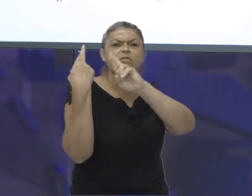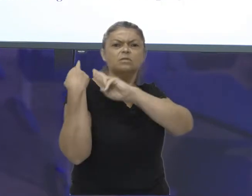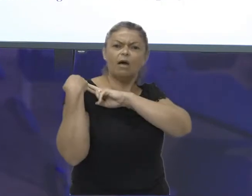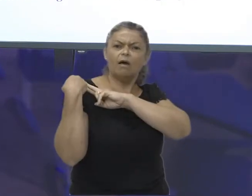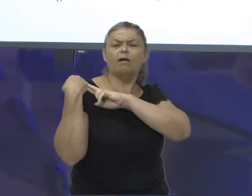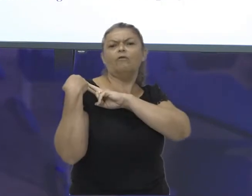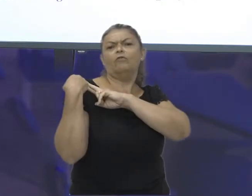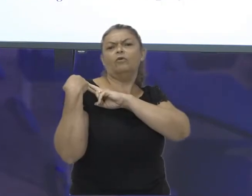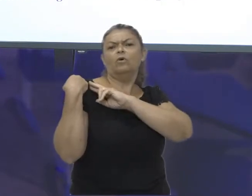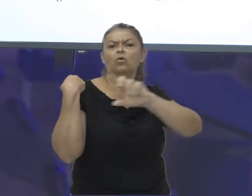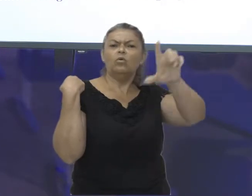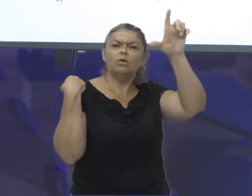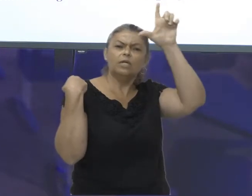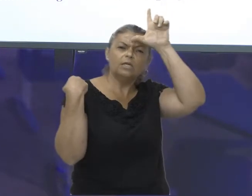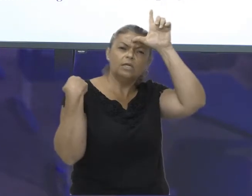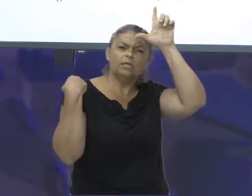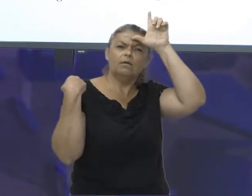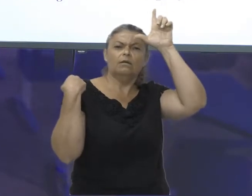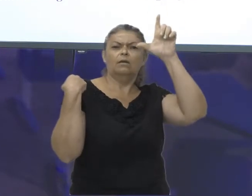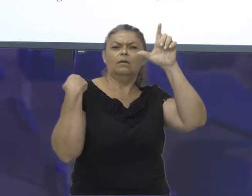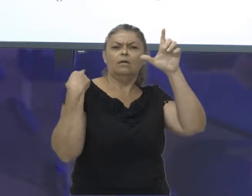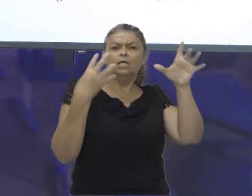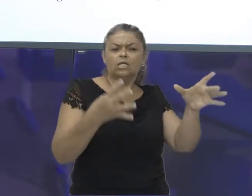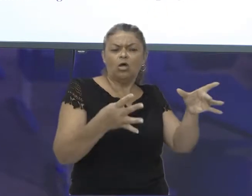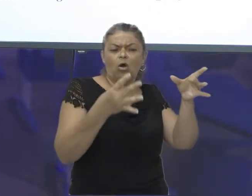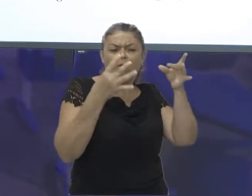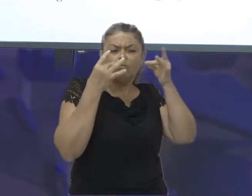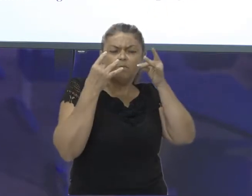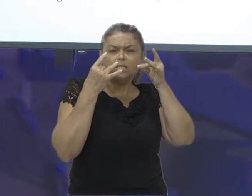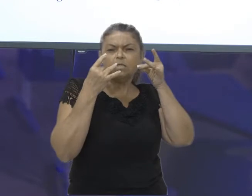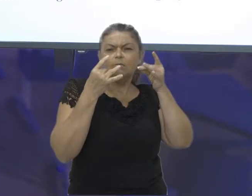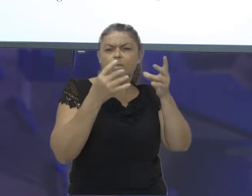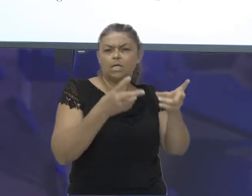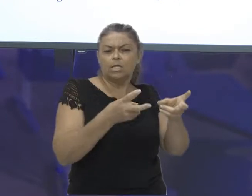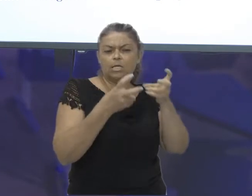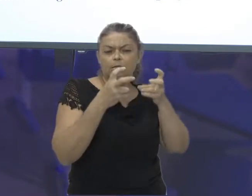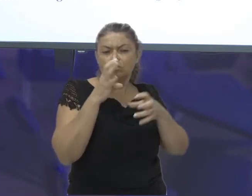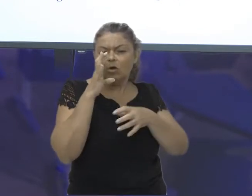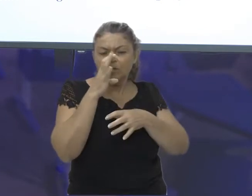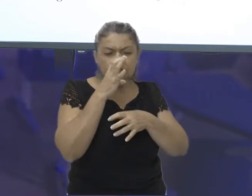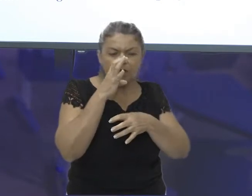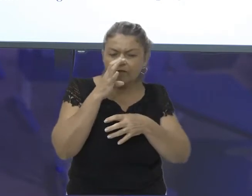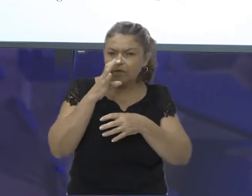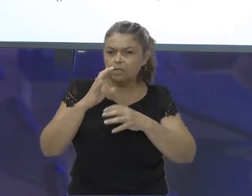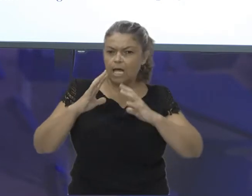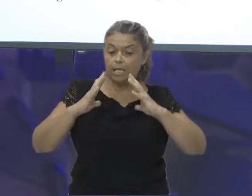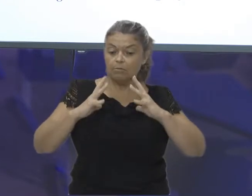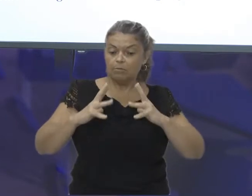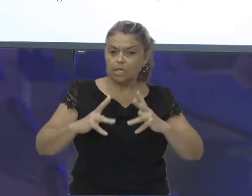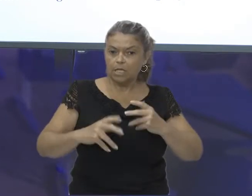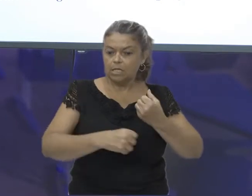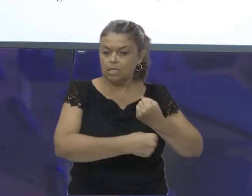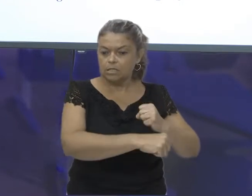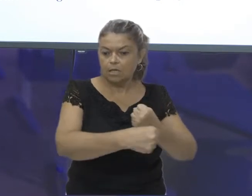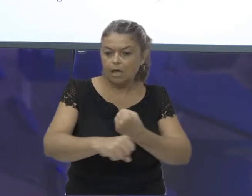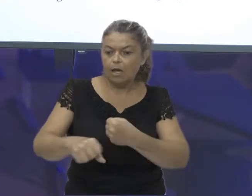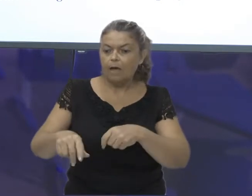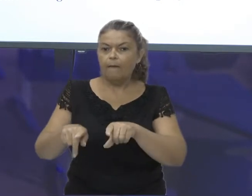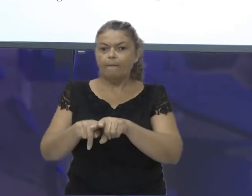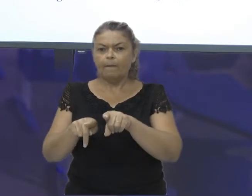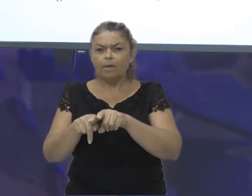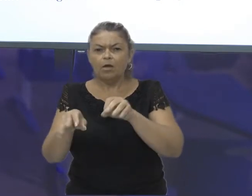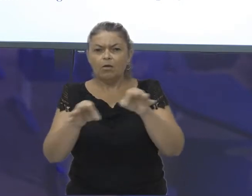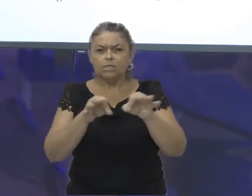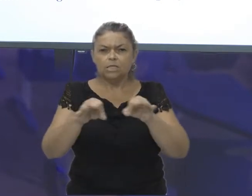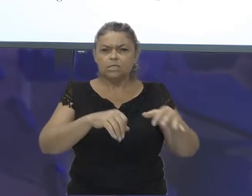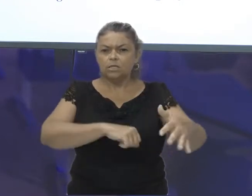reivindicando, observando a limpeza, observando o movimento ali da praça, buscando